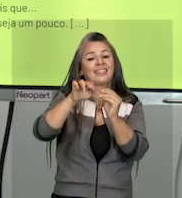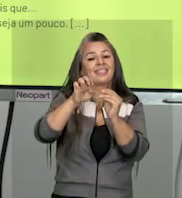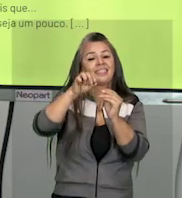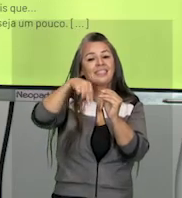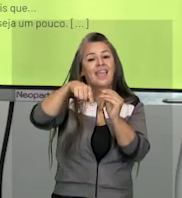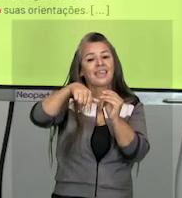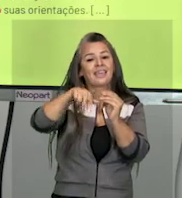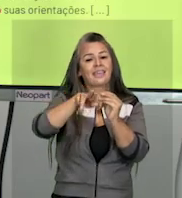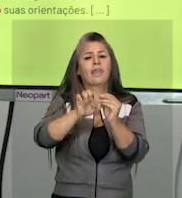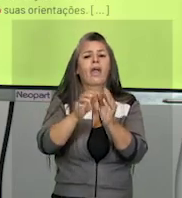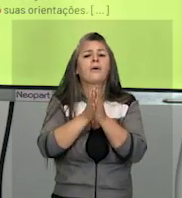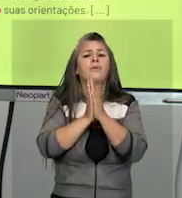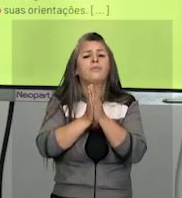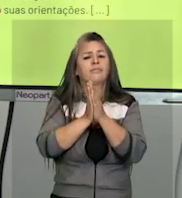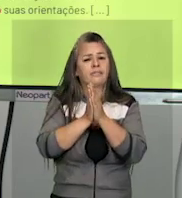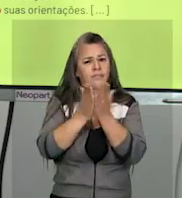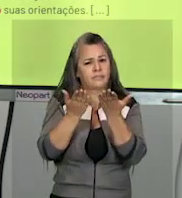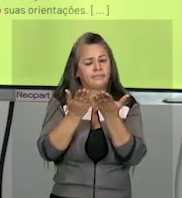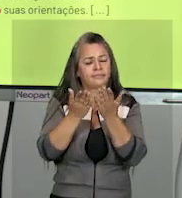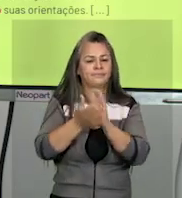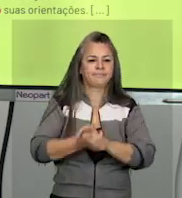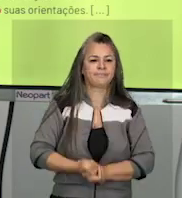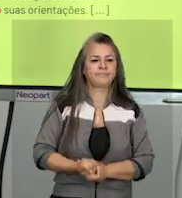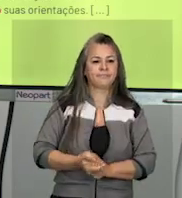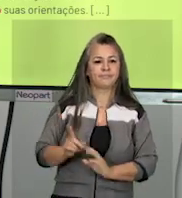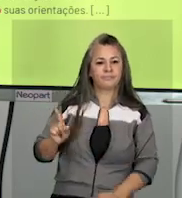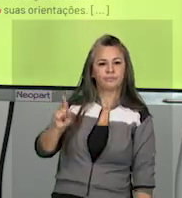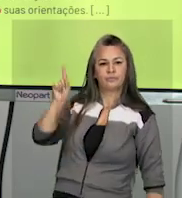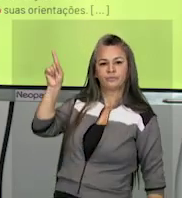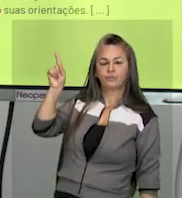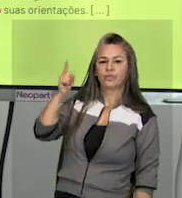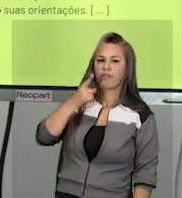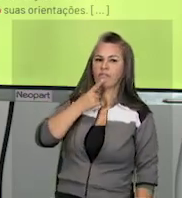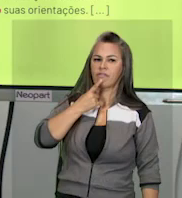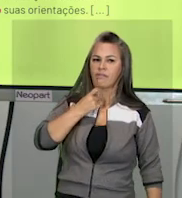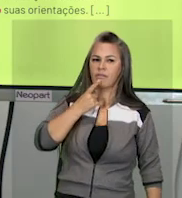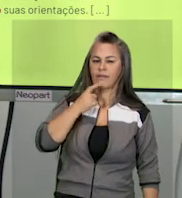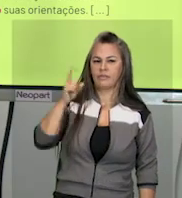concessivo. As conjunções subordinativas continuam.